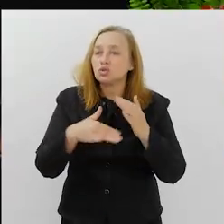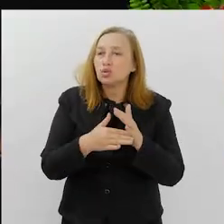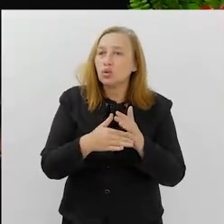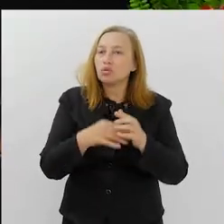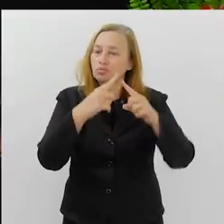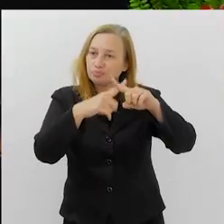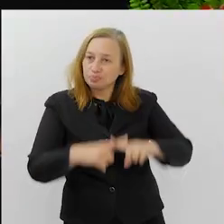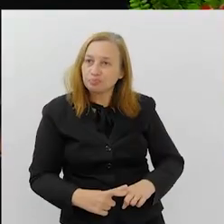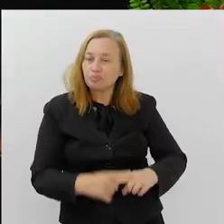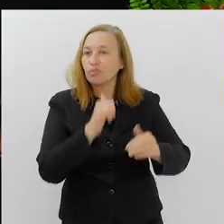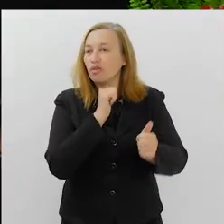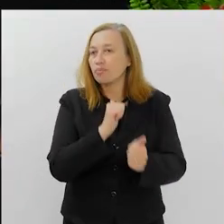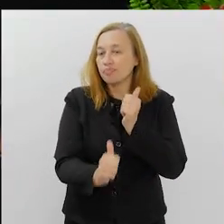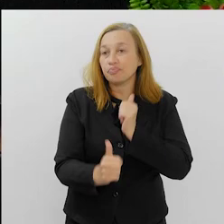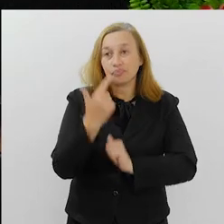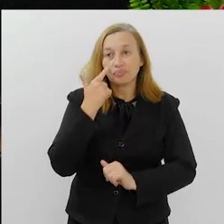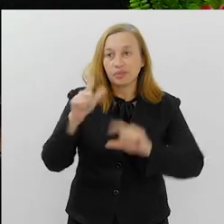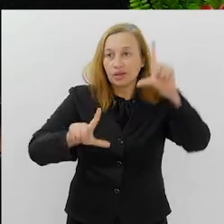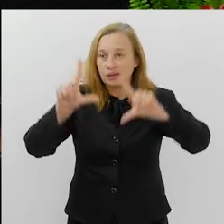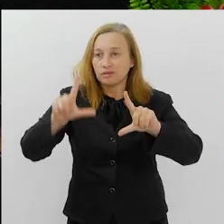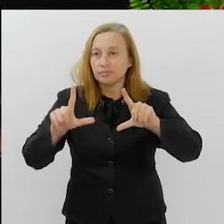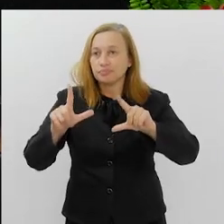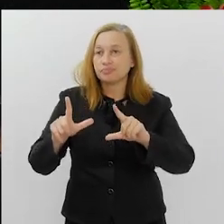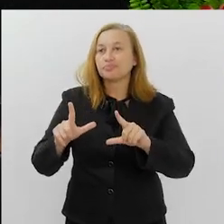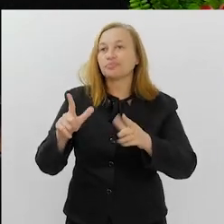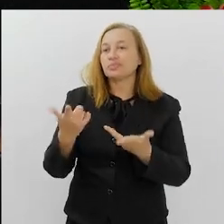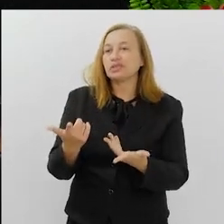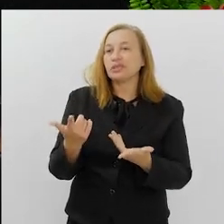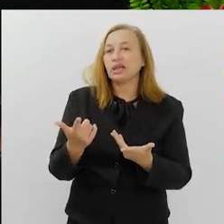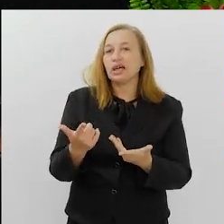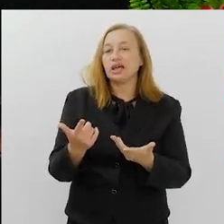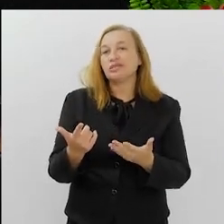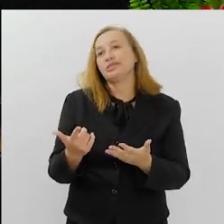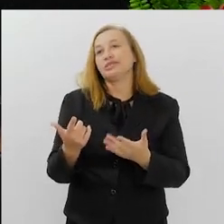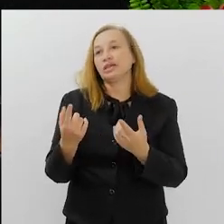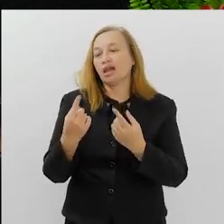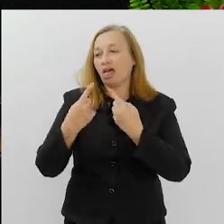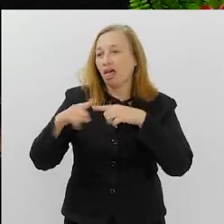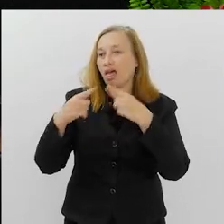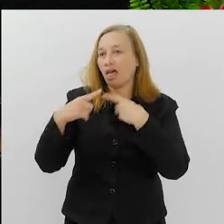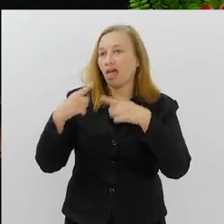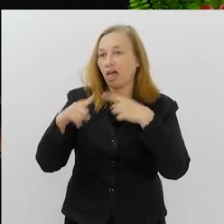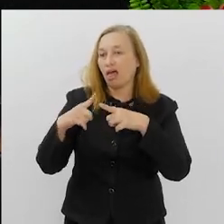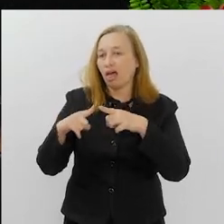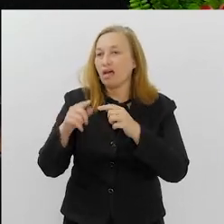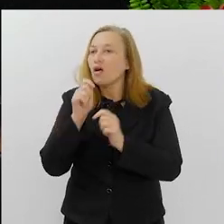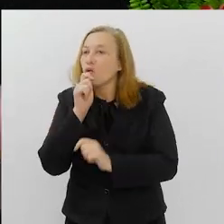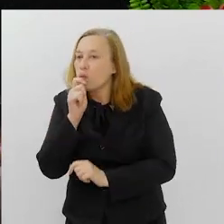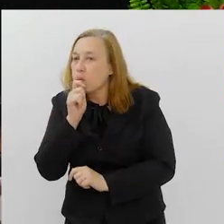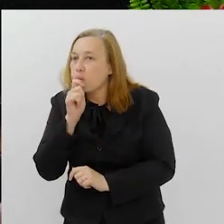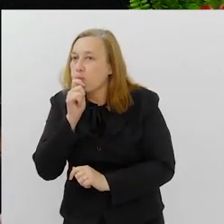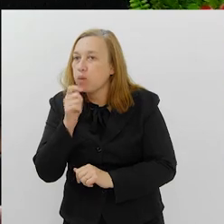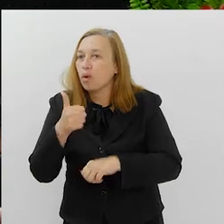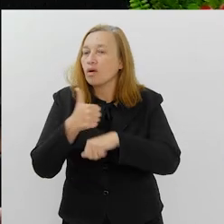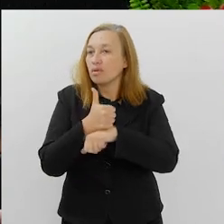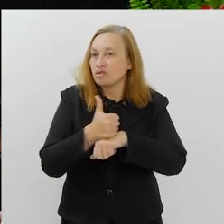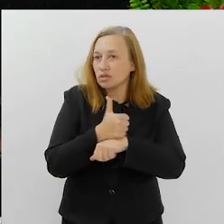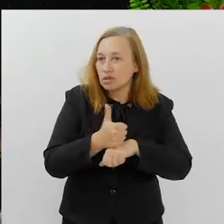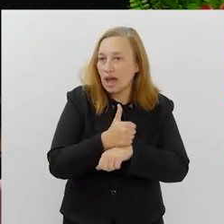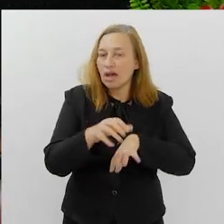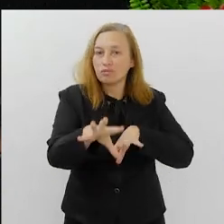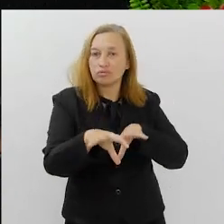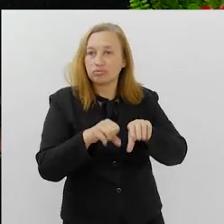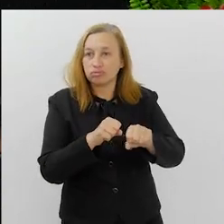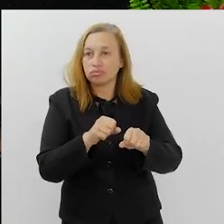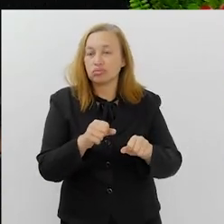aí que a gente assiste pela televisão, essa polêmica sempre da questão da arbitragem, né? Sobre profissionalizar os árbitros, uhum.